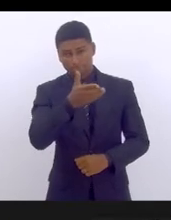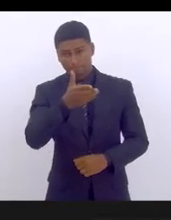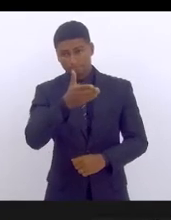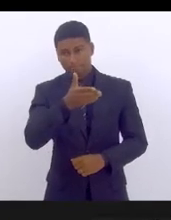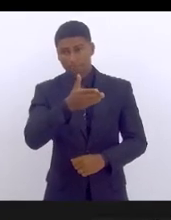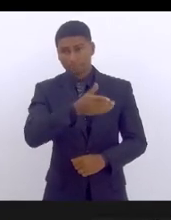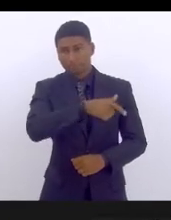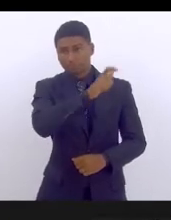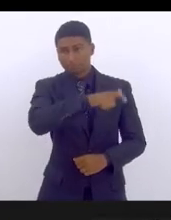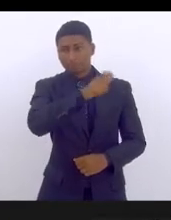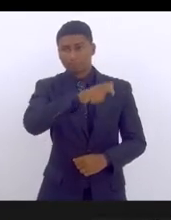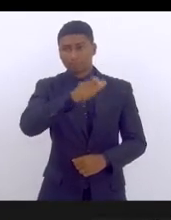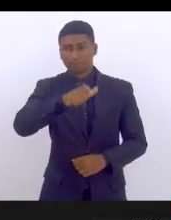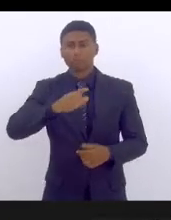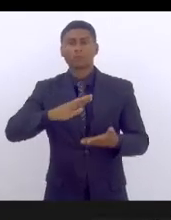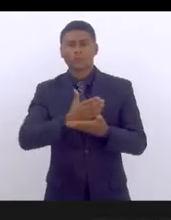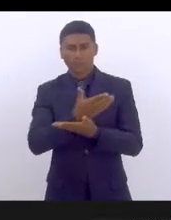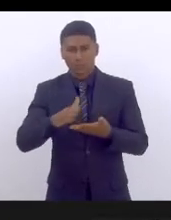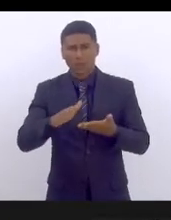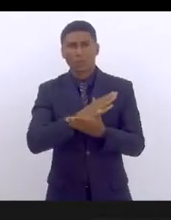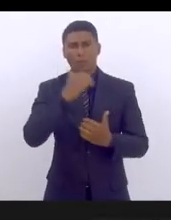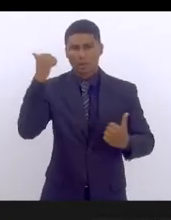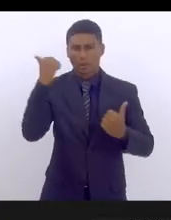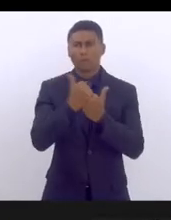favor dessa questão